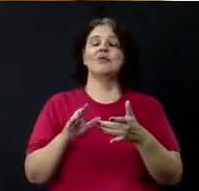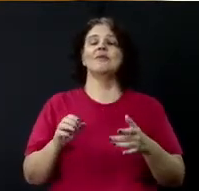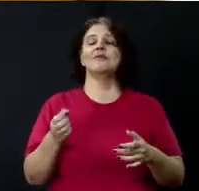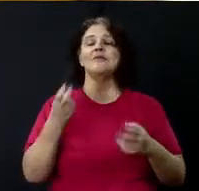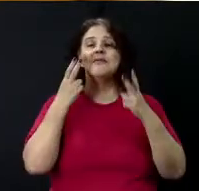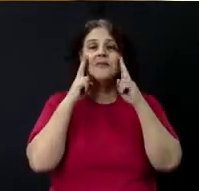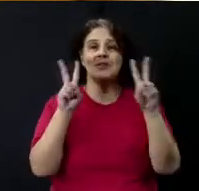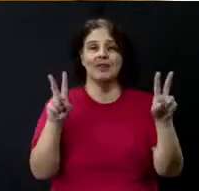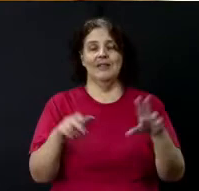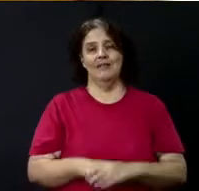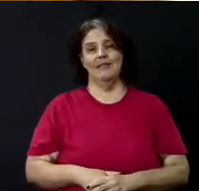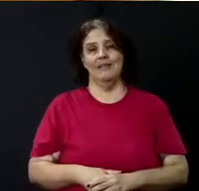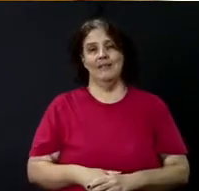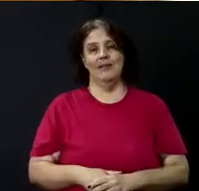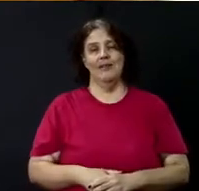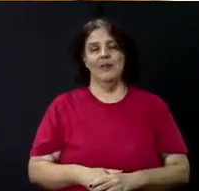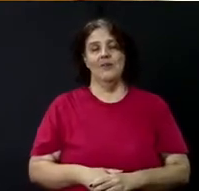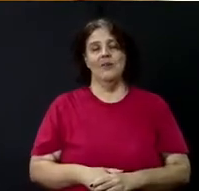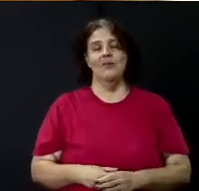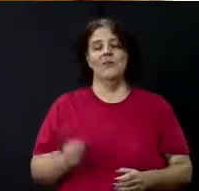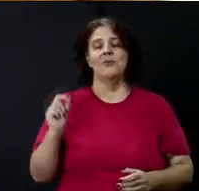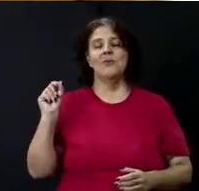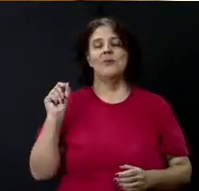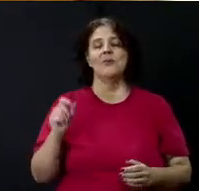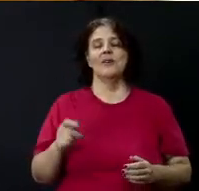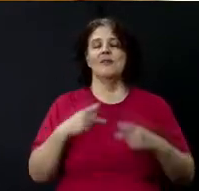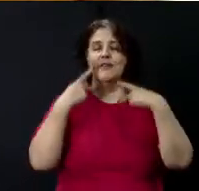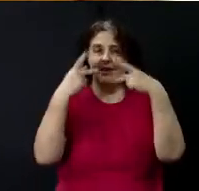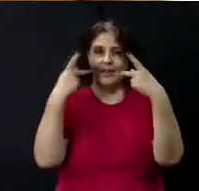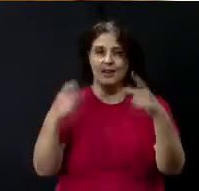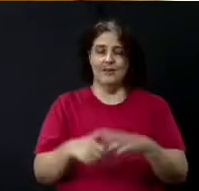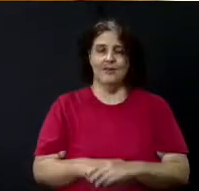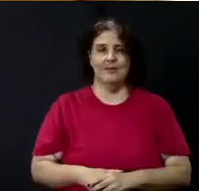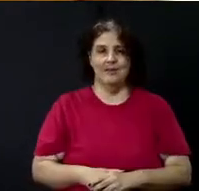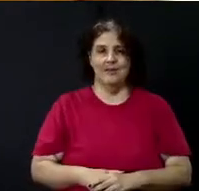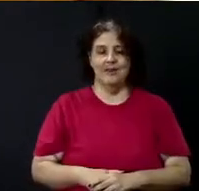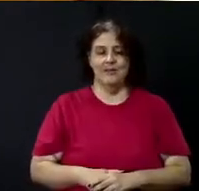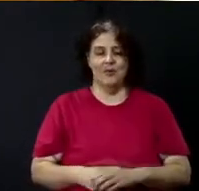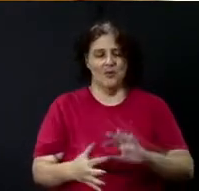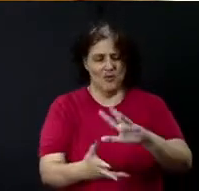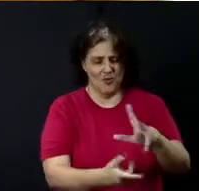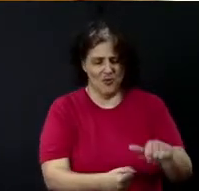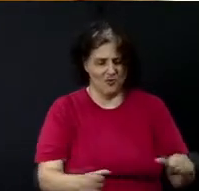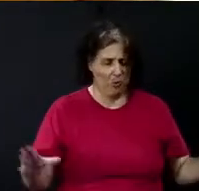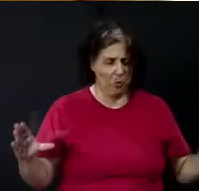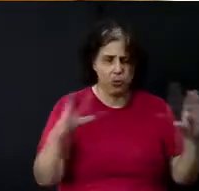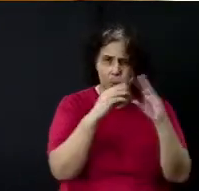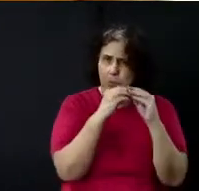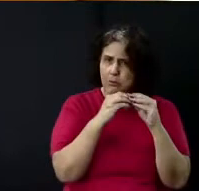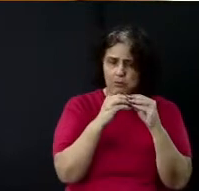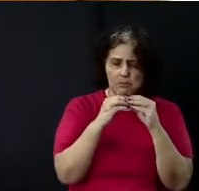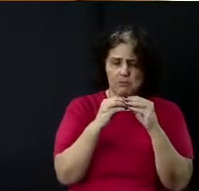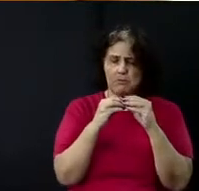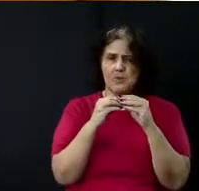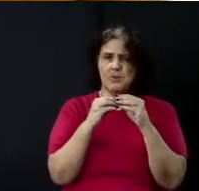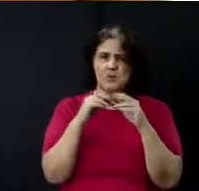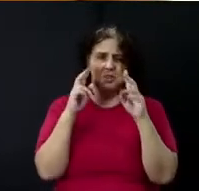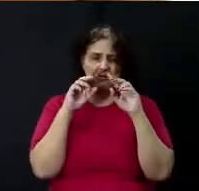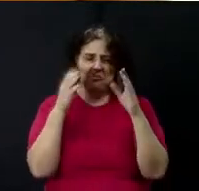O que afirmaremos a um mundo em trevas? O que afirmaremos a um mundo que não